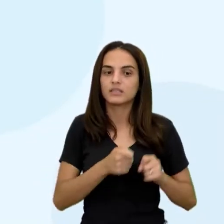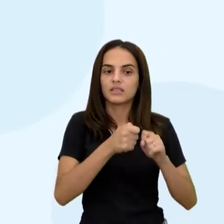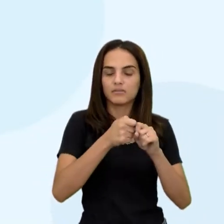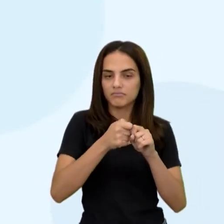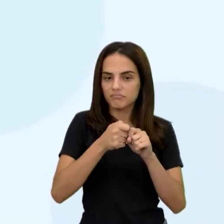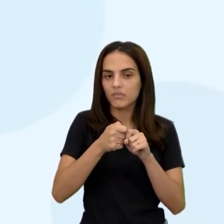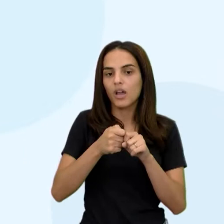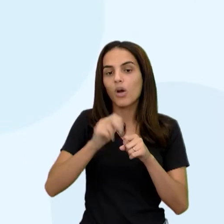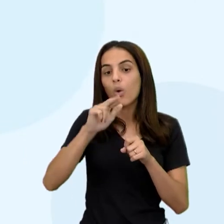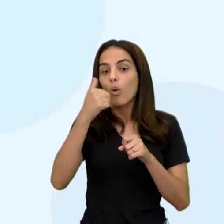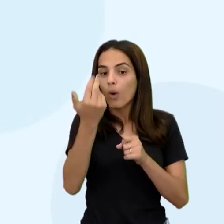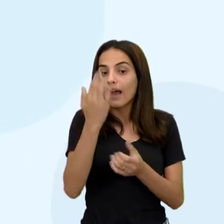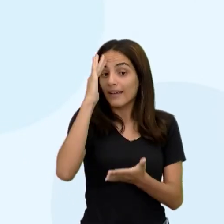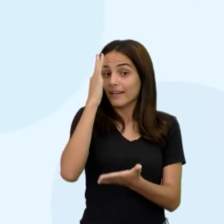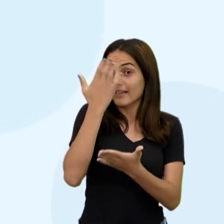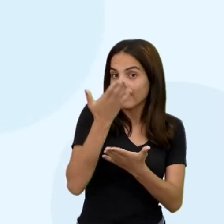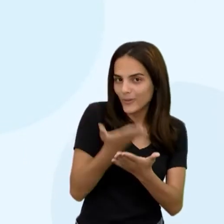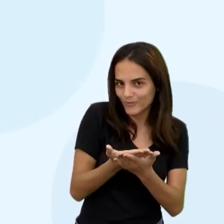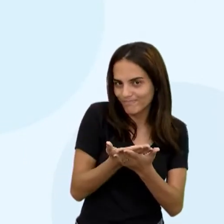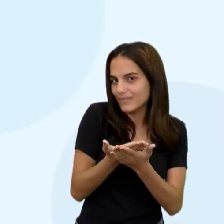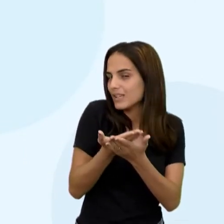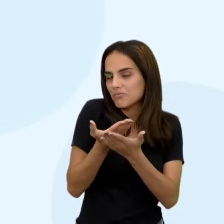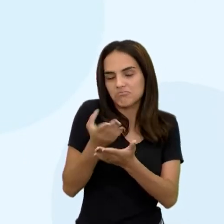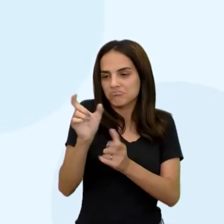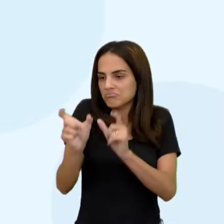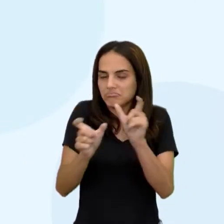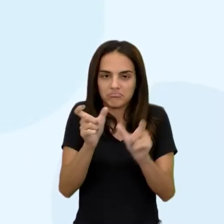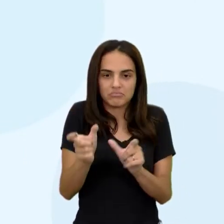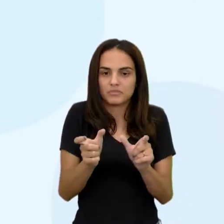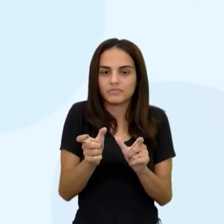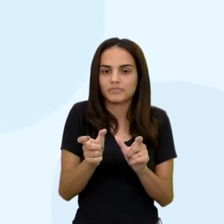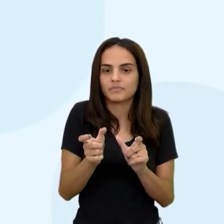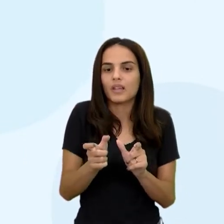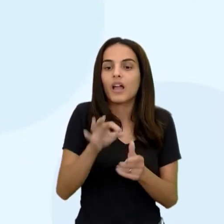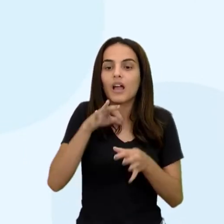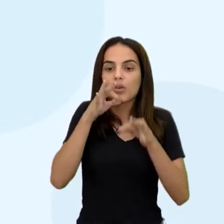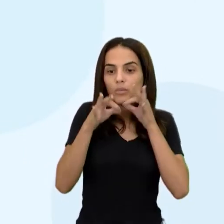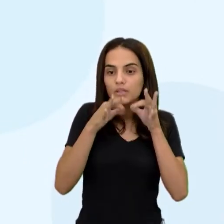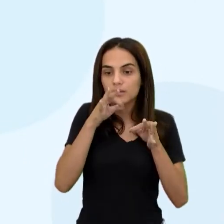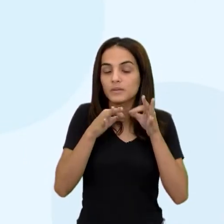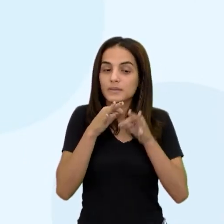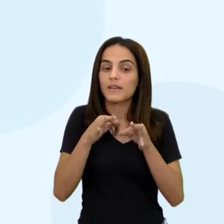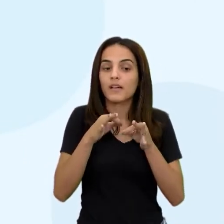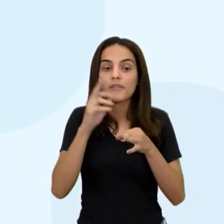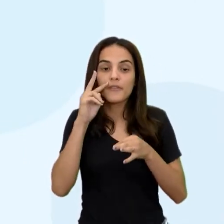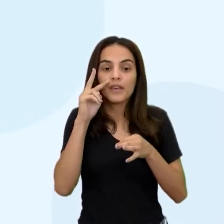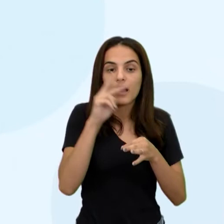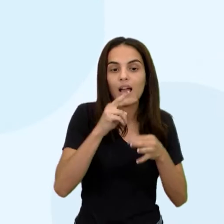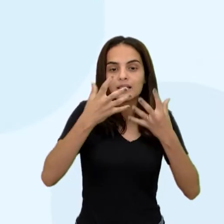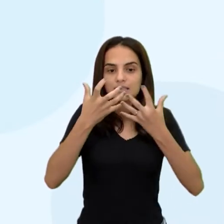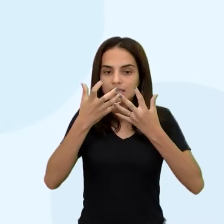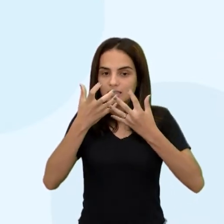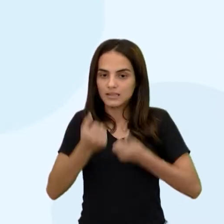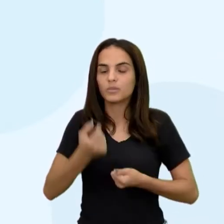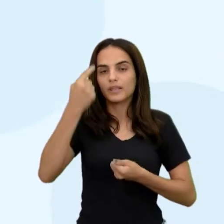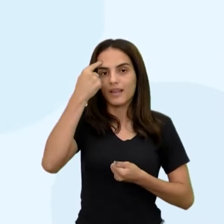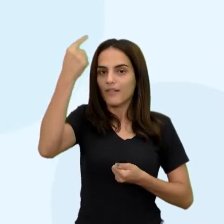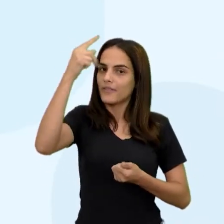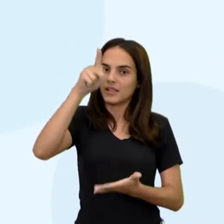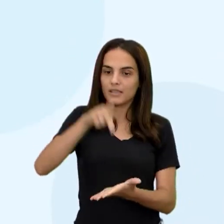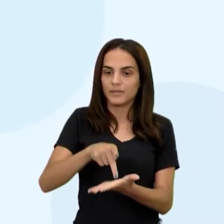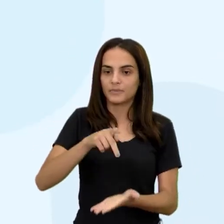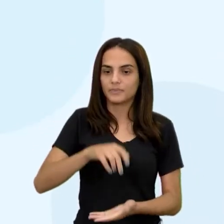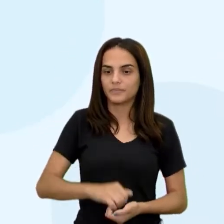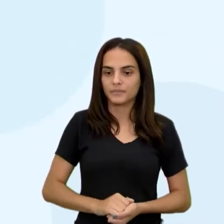fazer alguma coisa ou crer em alguma coisa. A argumentação, portanto, visa a aceitação de uma